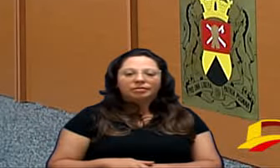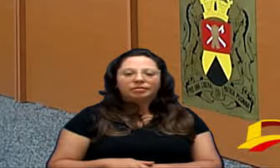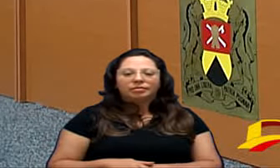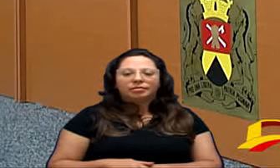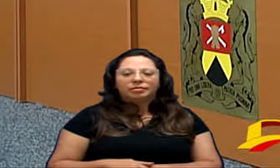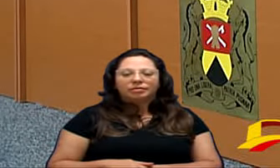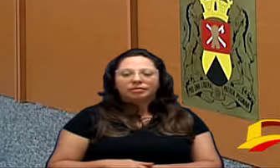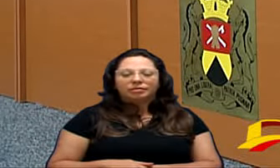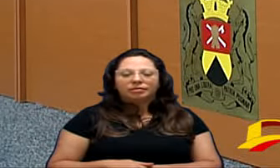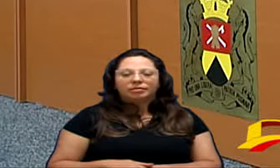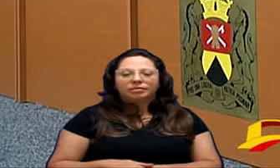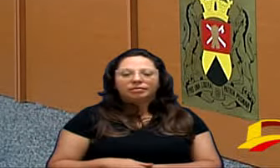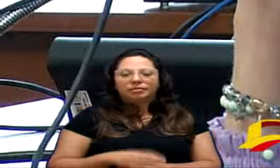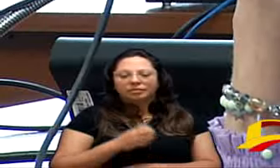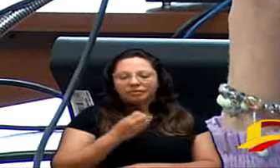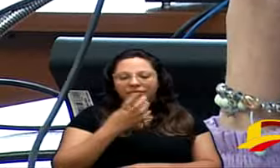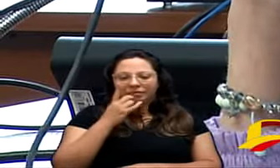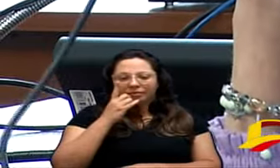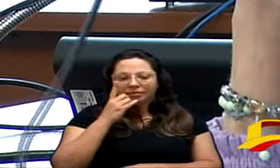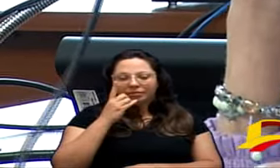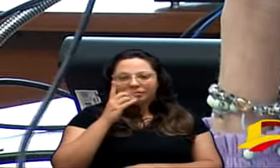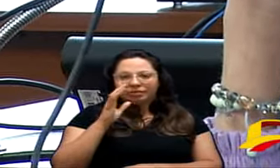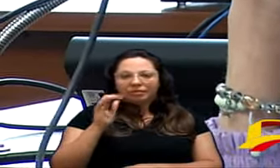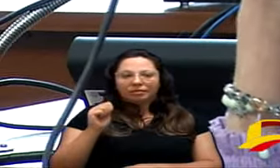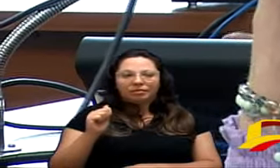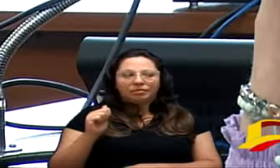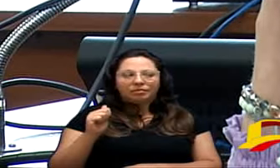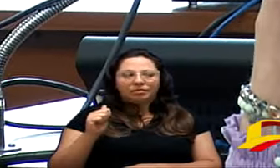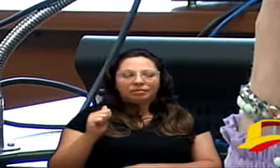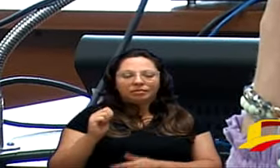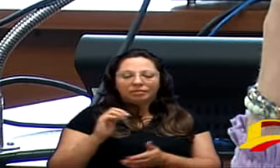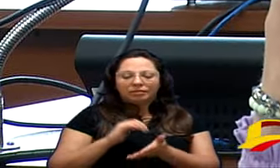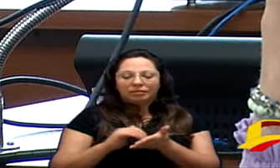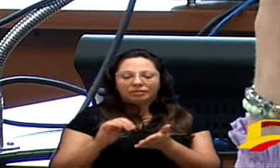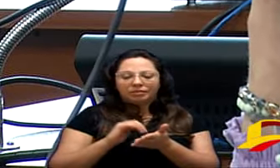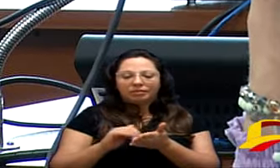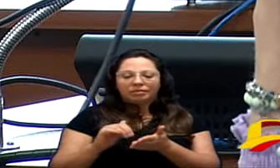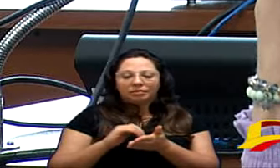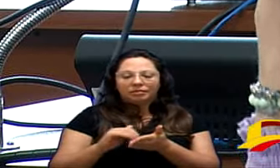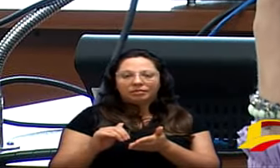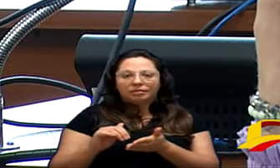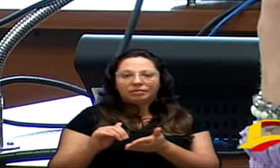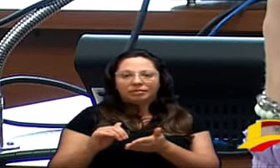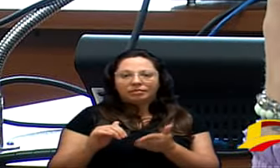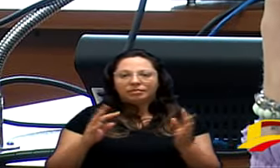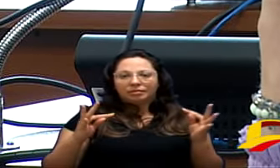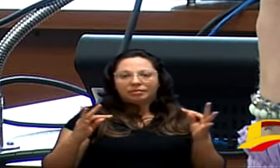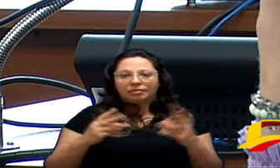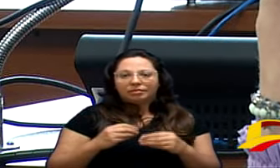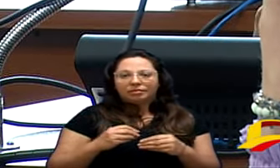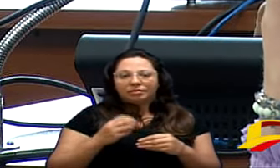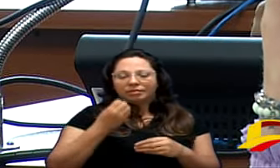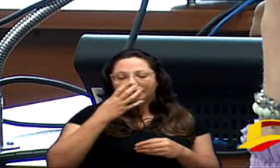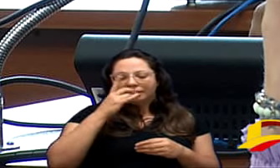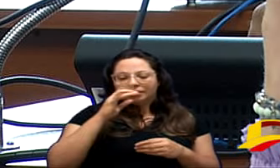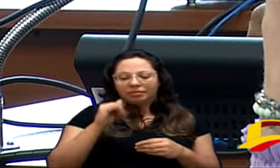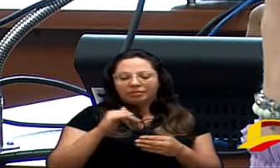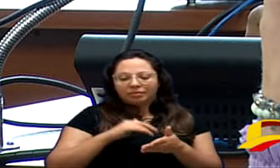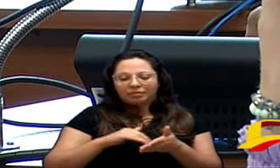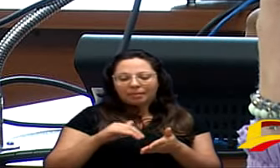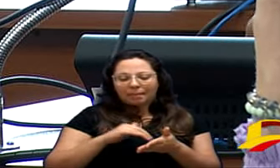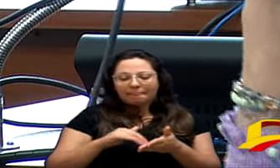Fernanda Bom dia Quase bom dia ainda né secretário toda servidores da secretaria também Bom